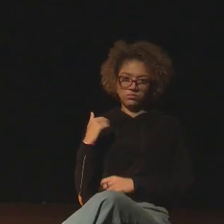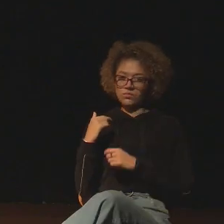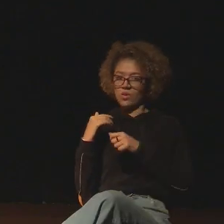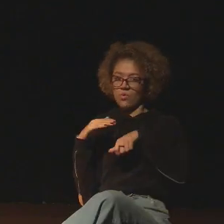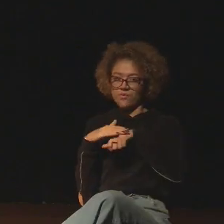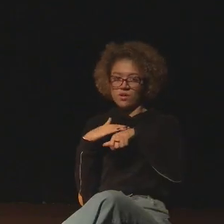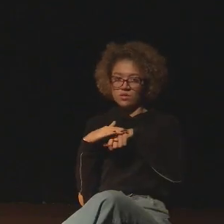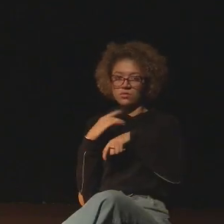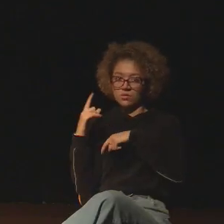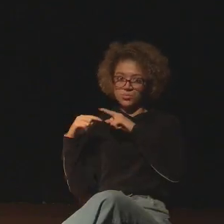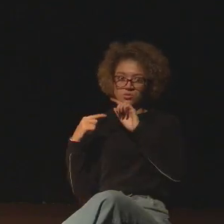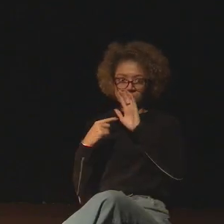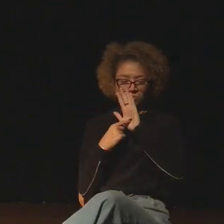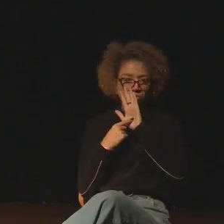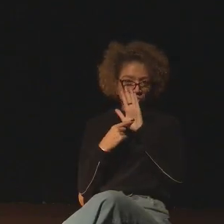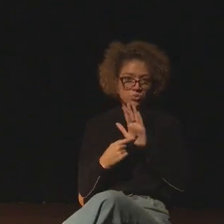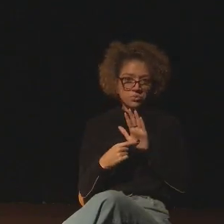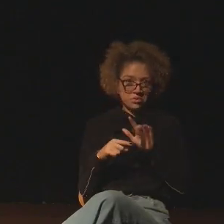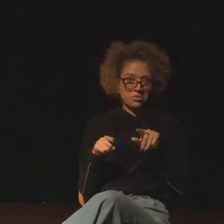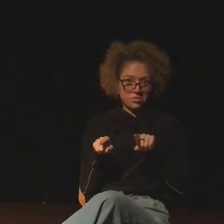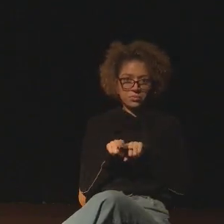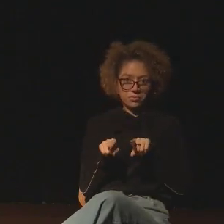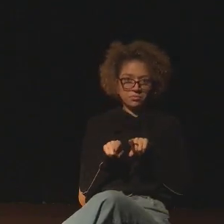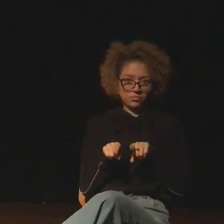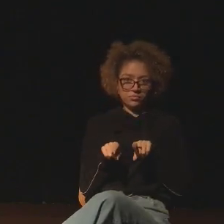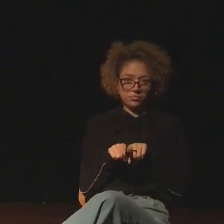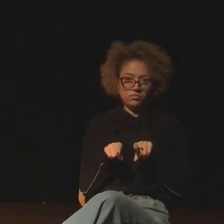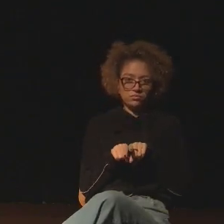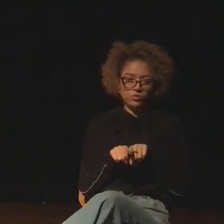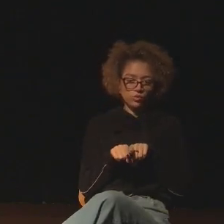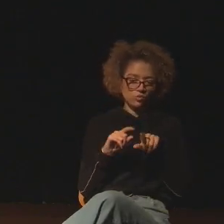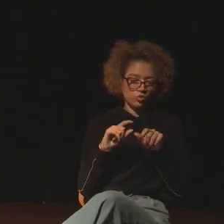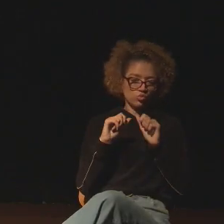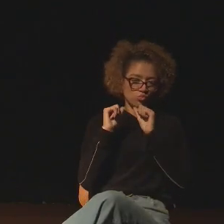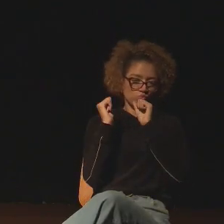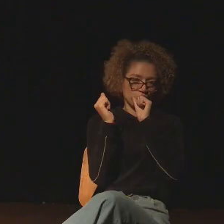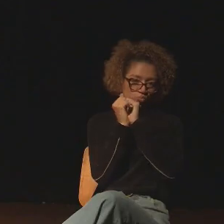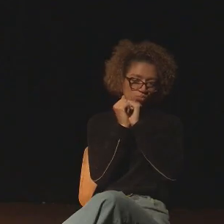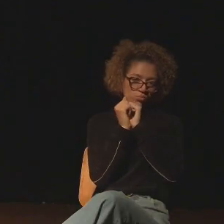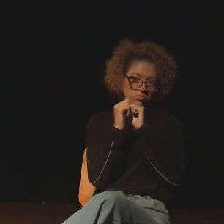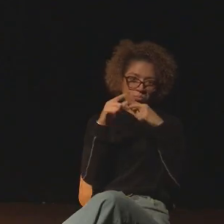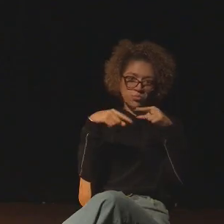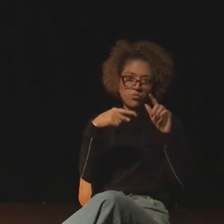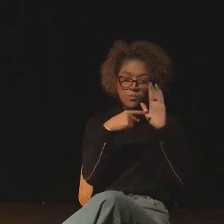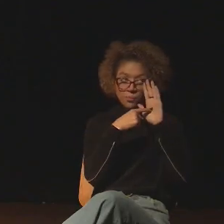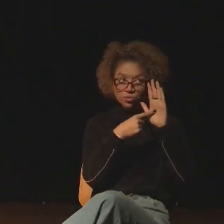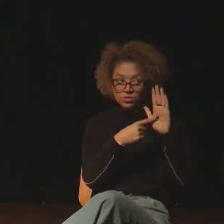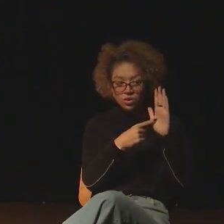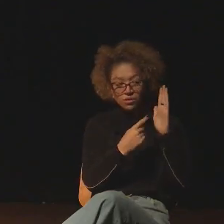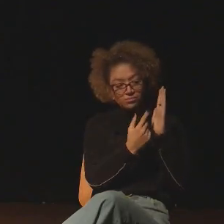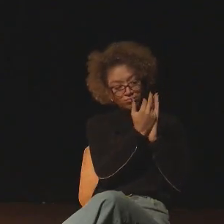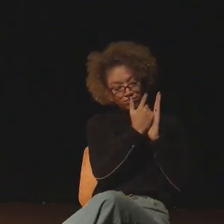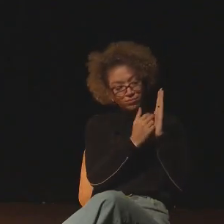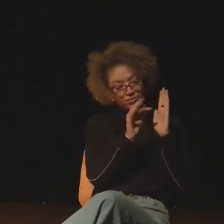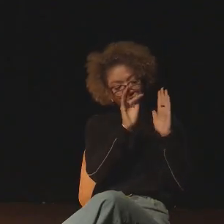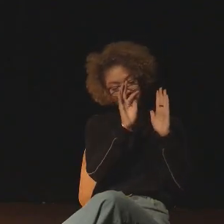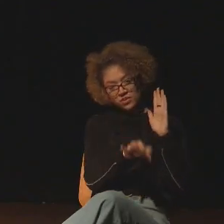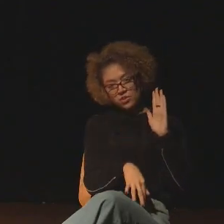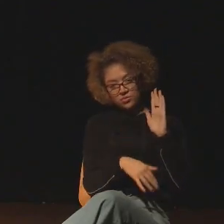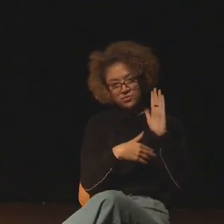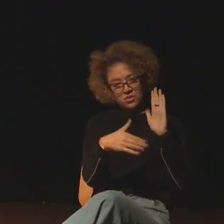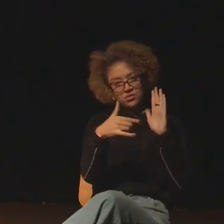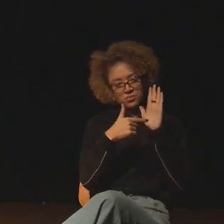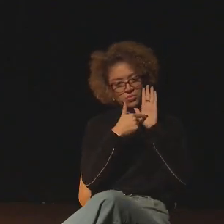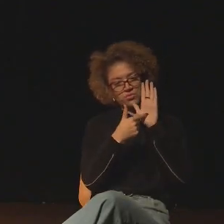toda essa movimentação em conjunto para mostrar como que vai ficar todo esse ponto e